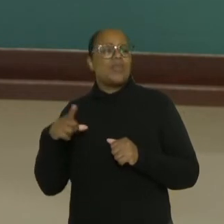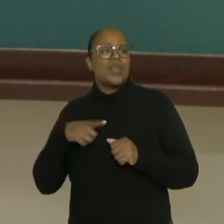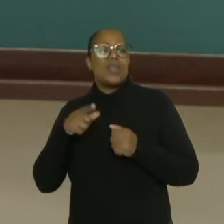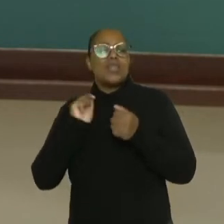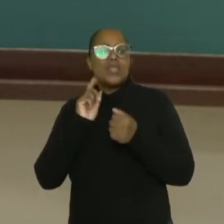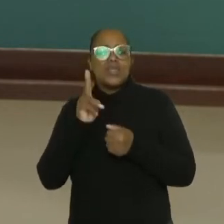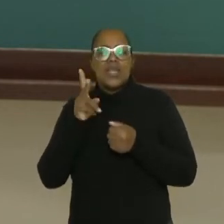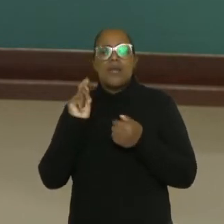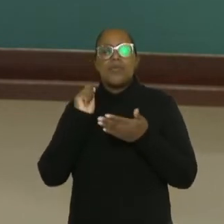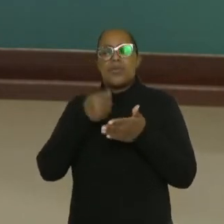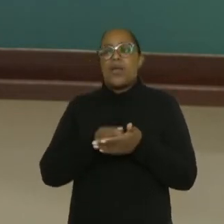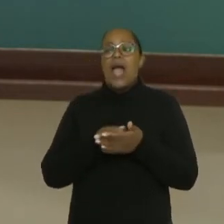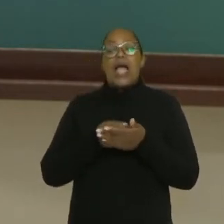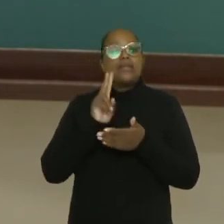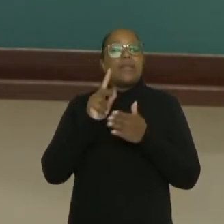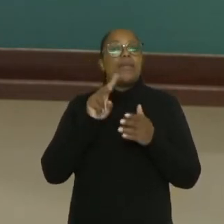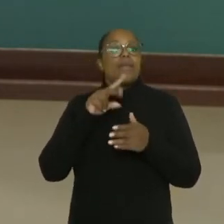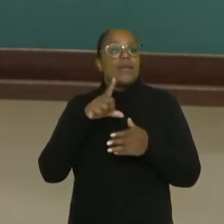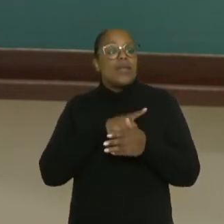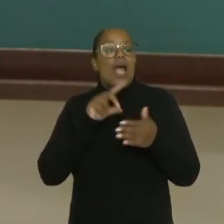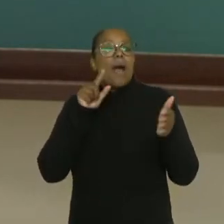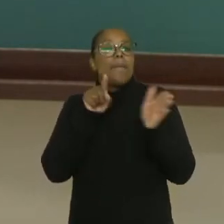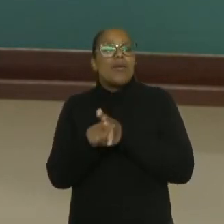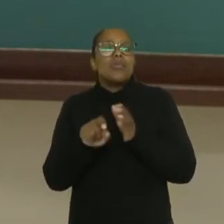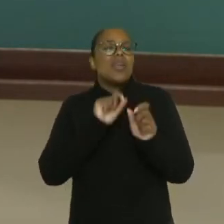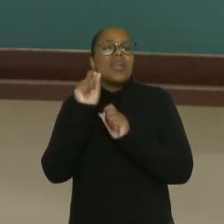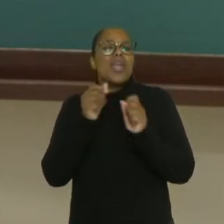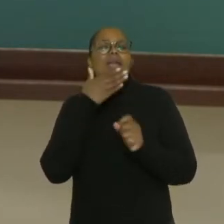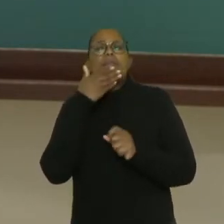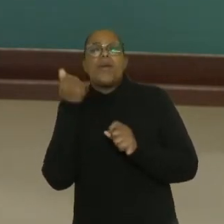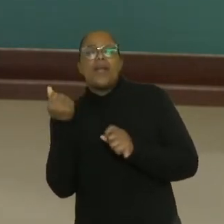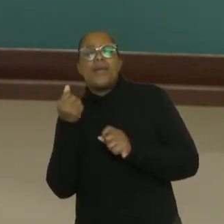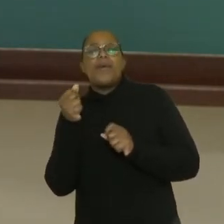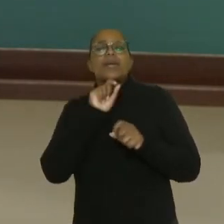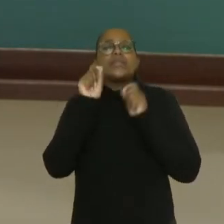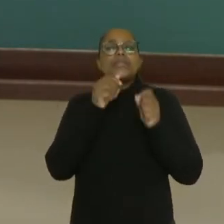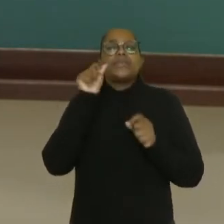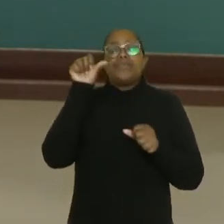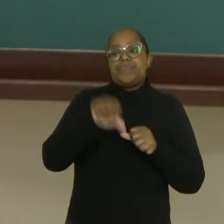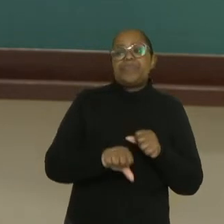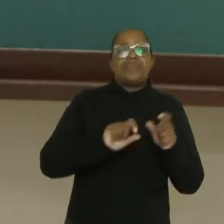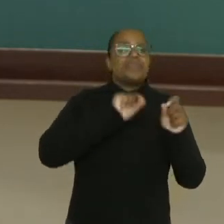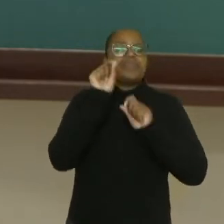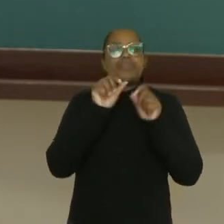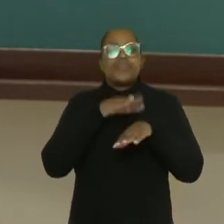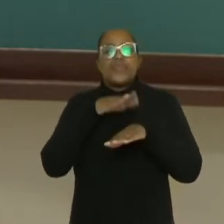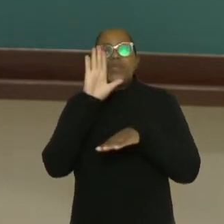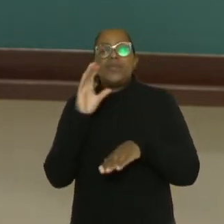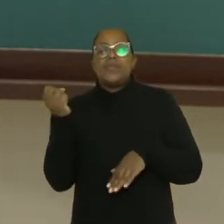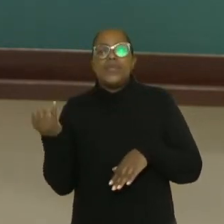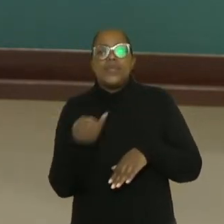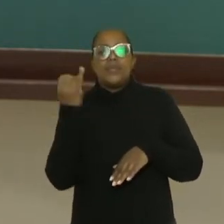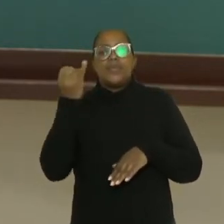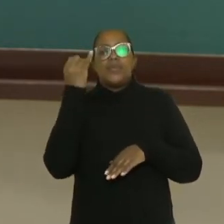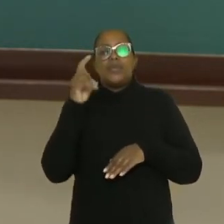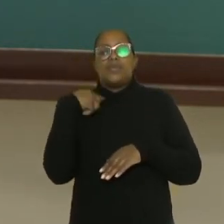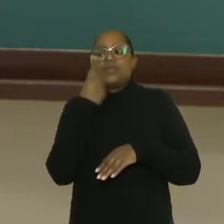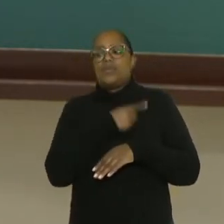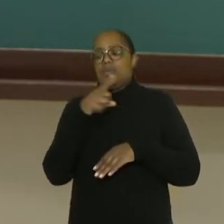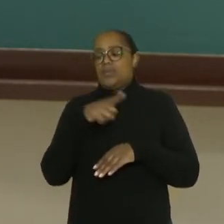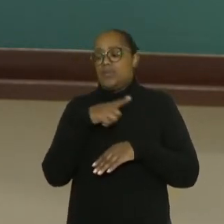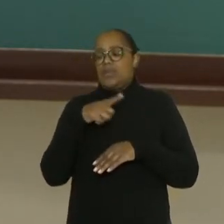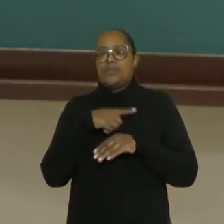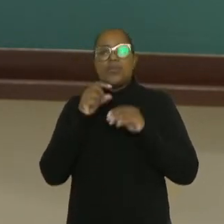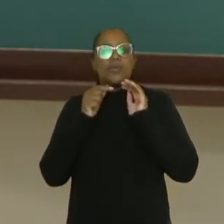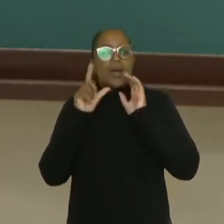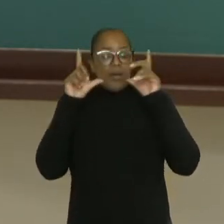né? Quem é melhor e quem é pior ali nessa sociedade, quem é mais importante. Temos uma imagem bacana aqui que vai trazer